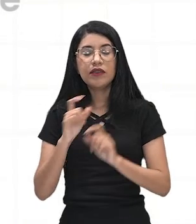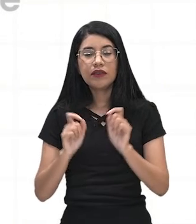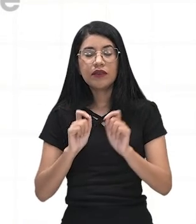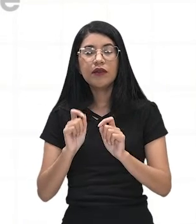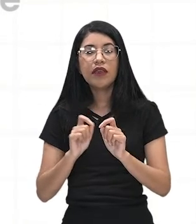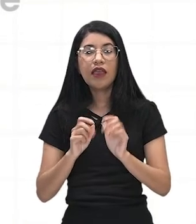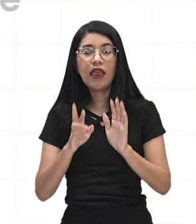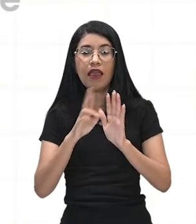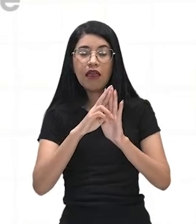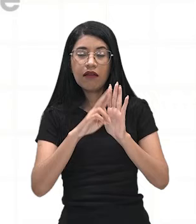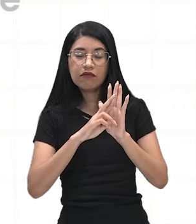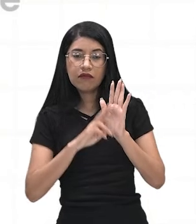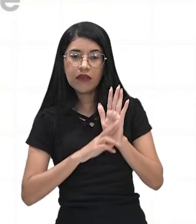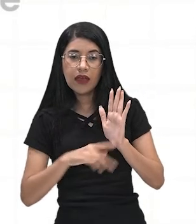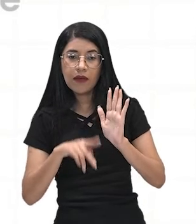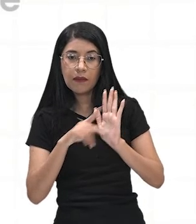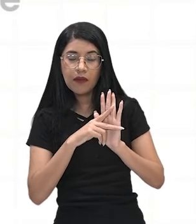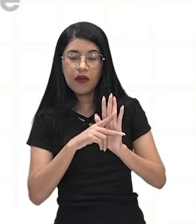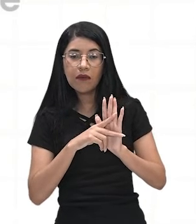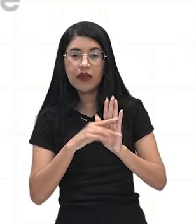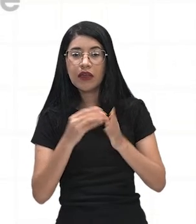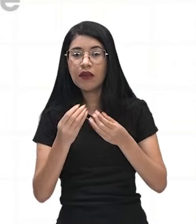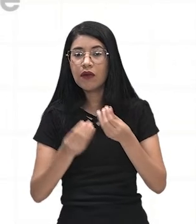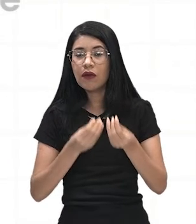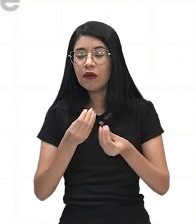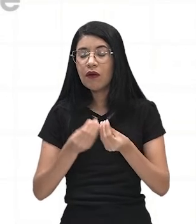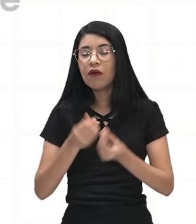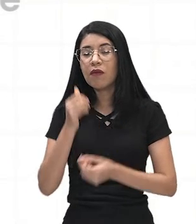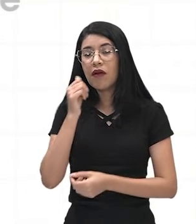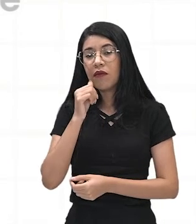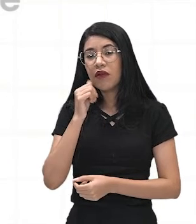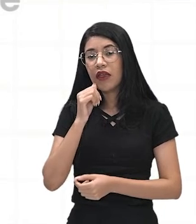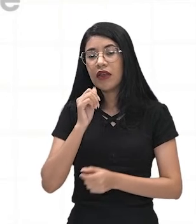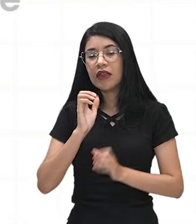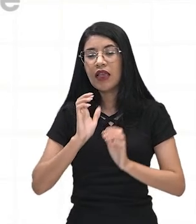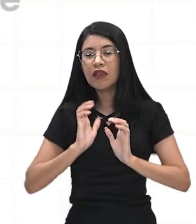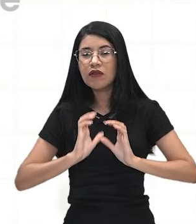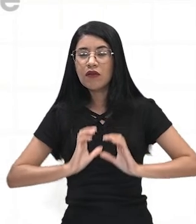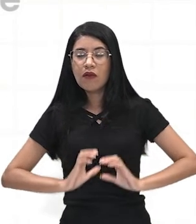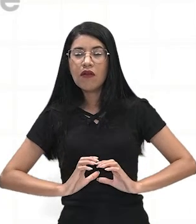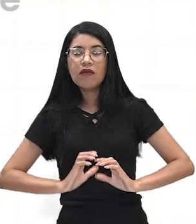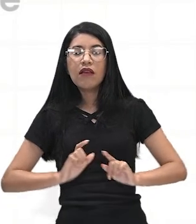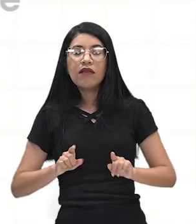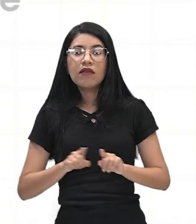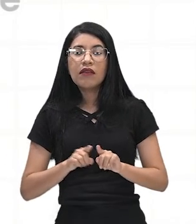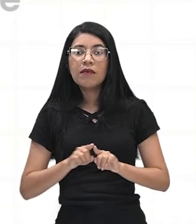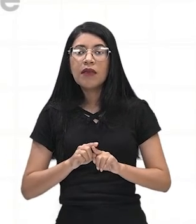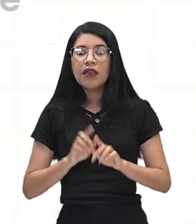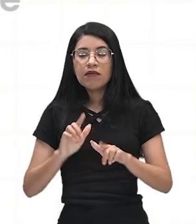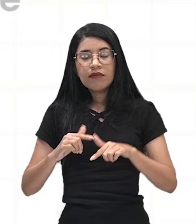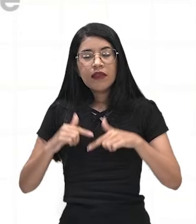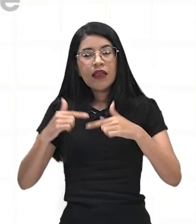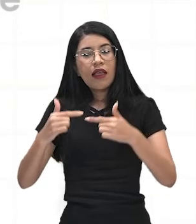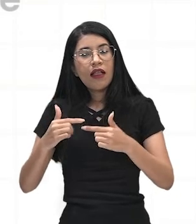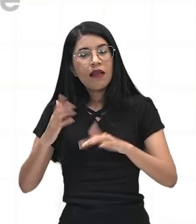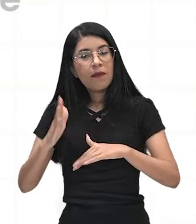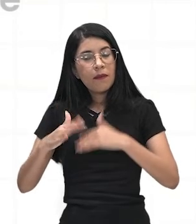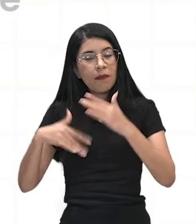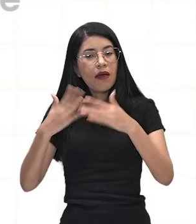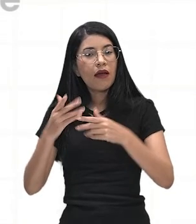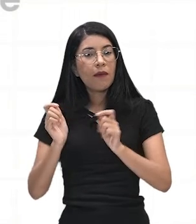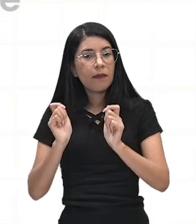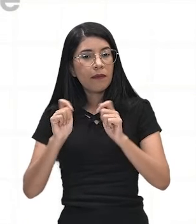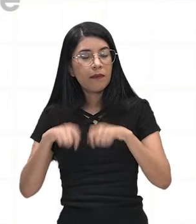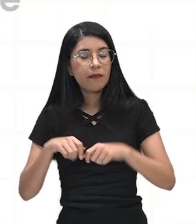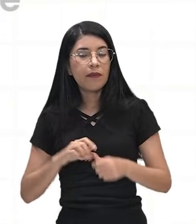próprias regras e ideias sobre como as mulheres deveriam ser vistas e quais papéis deveriam desempenhar na